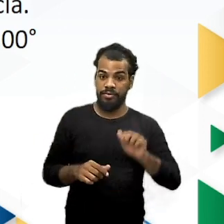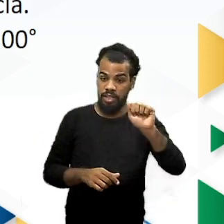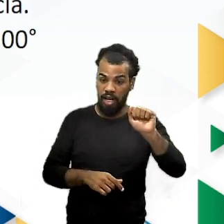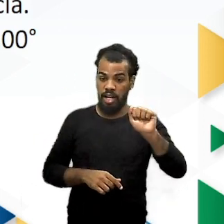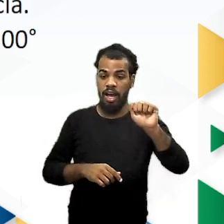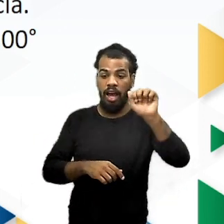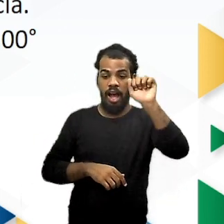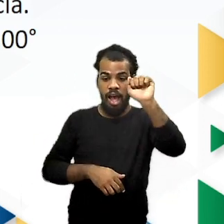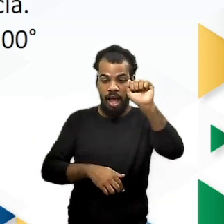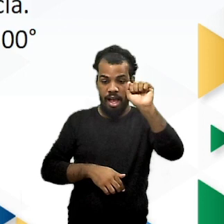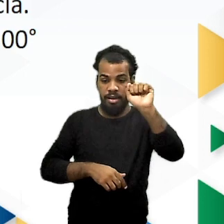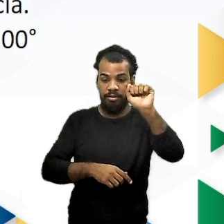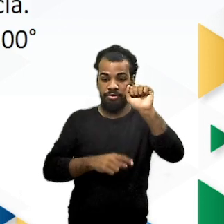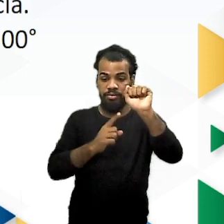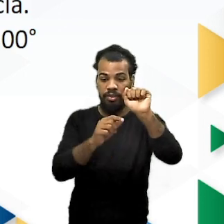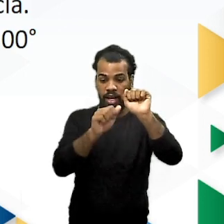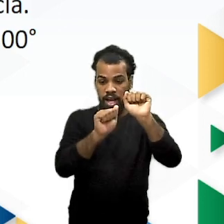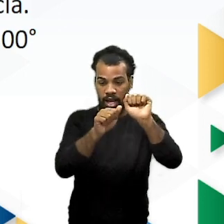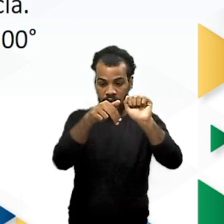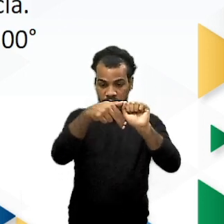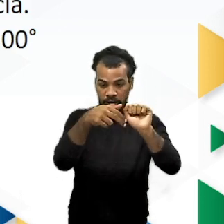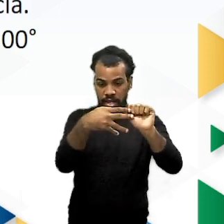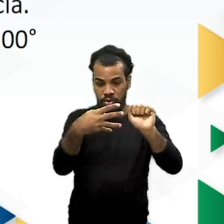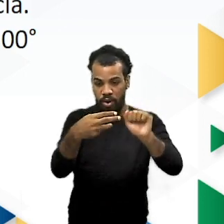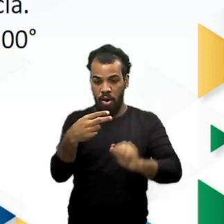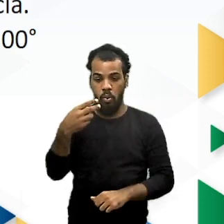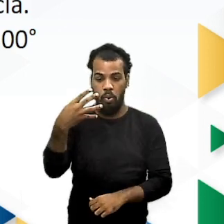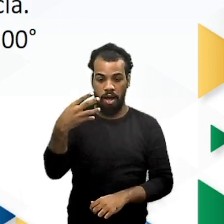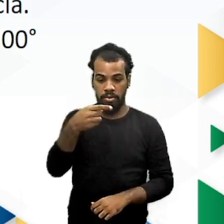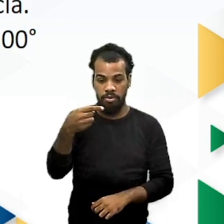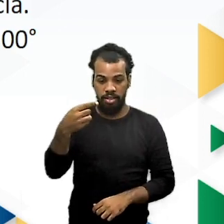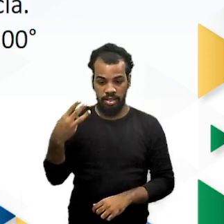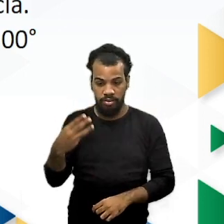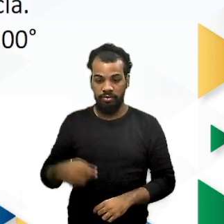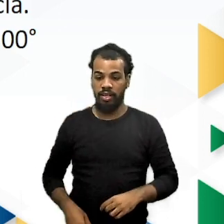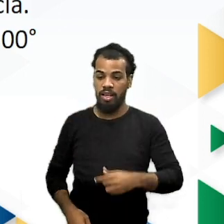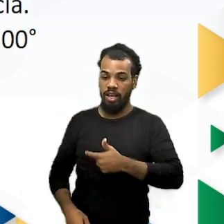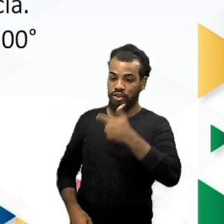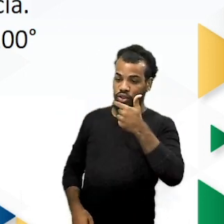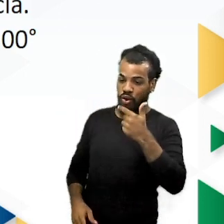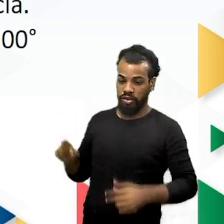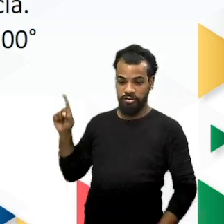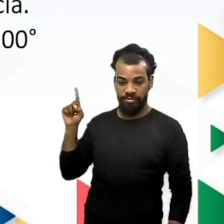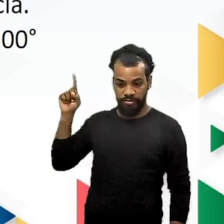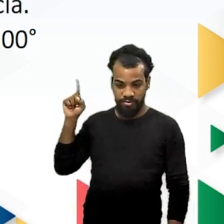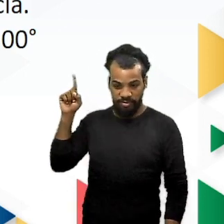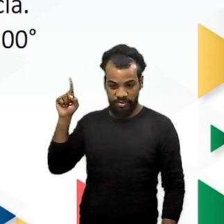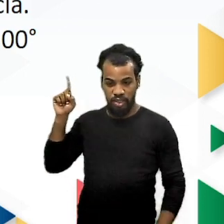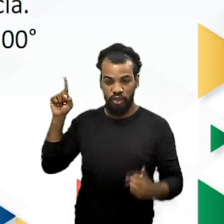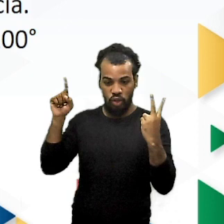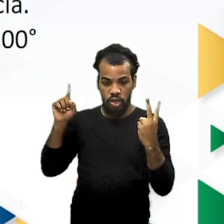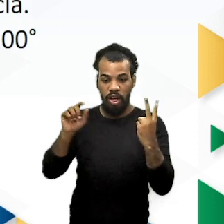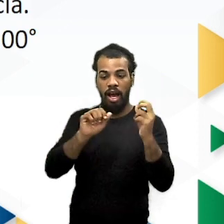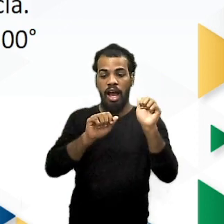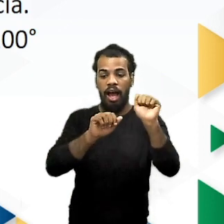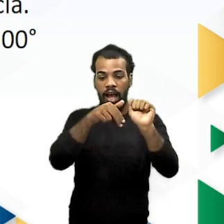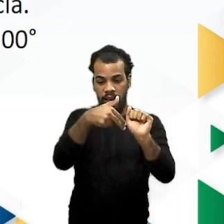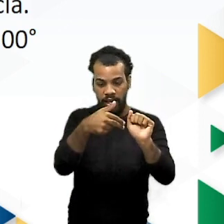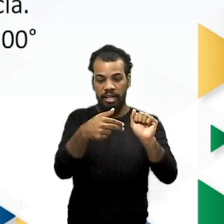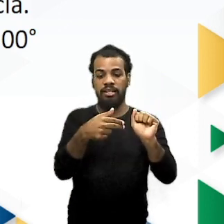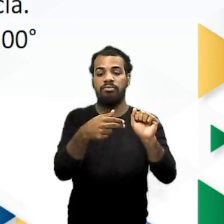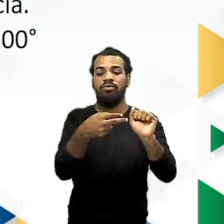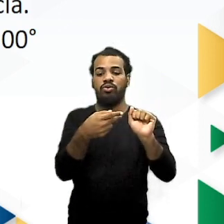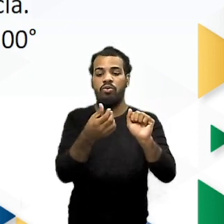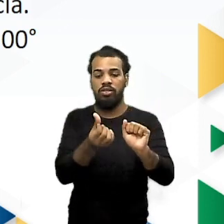é igual a 4n menos 3. E a segunda é a n é igual a 6 mais a n menos 1, dado